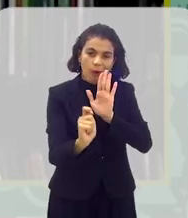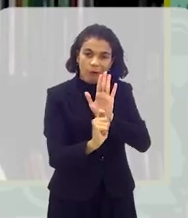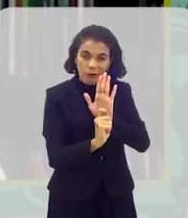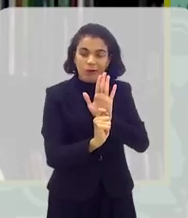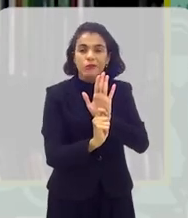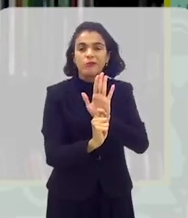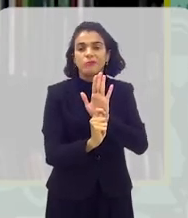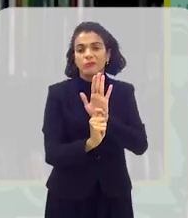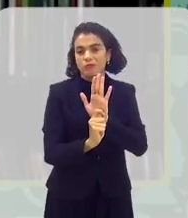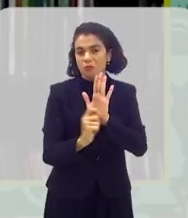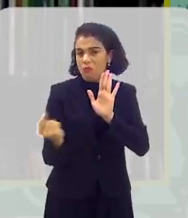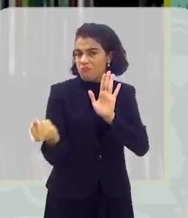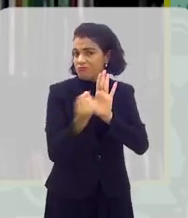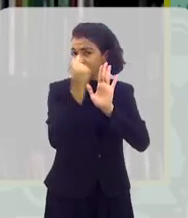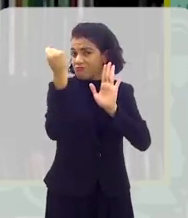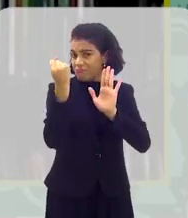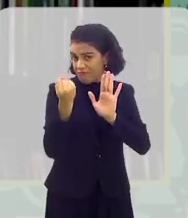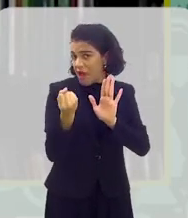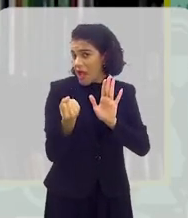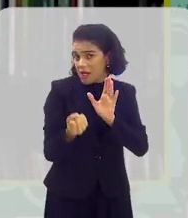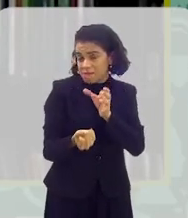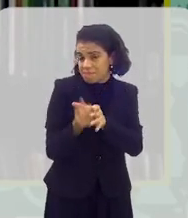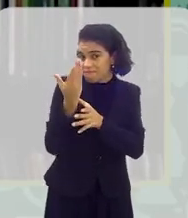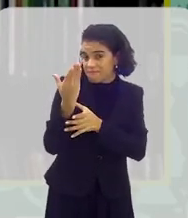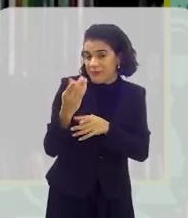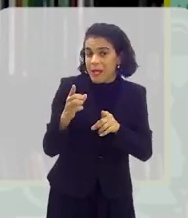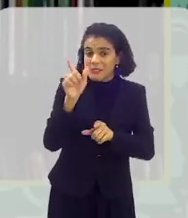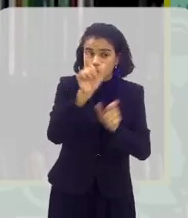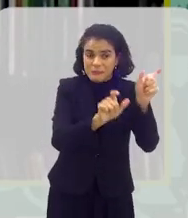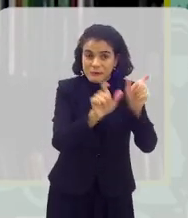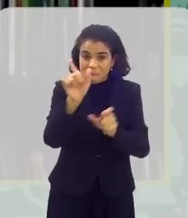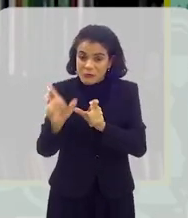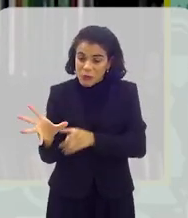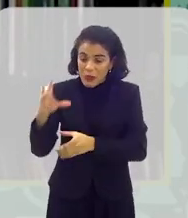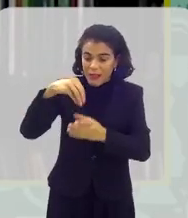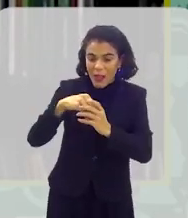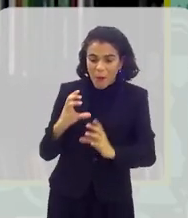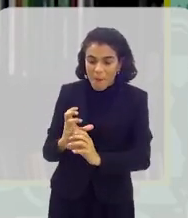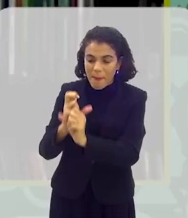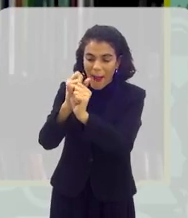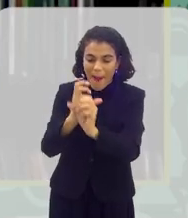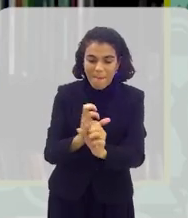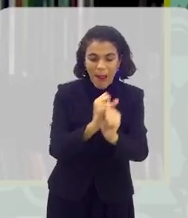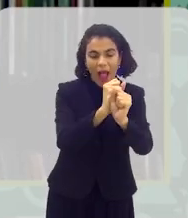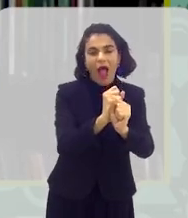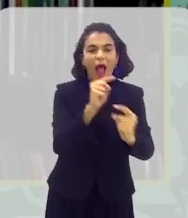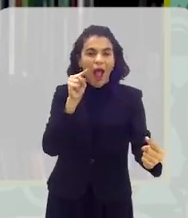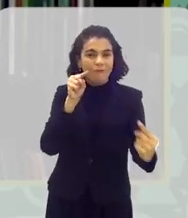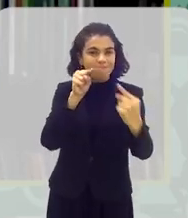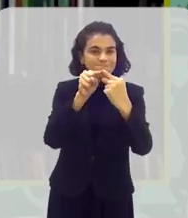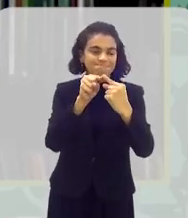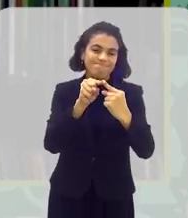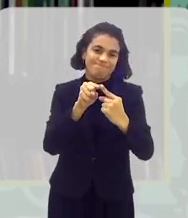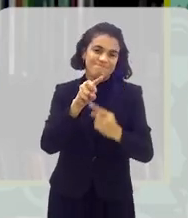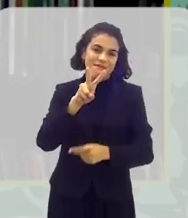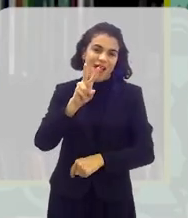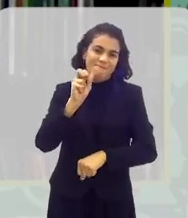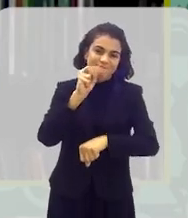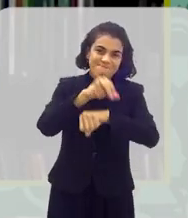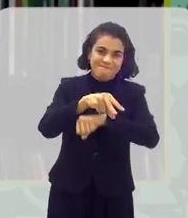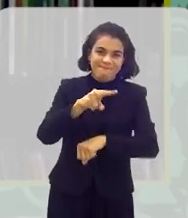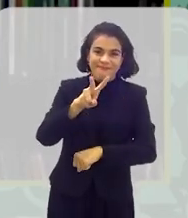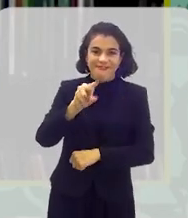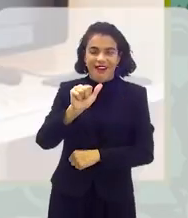algoritmo né criar uma marca que os candidatos que estão dentro daquela pontuação serão os melhores indicados para